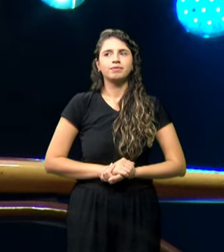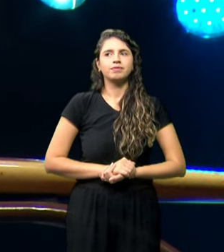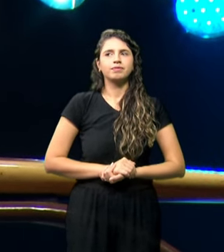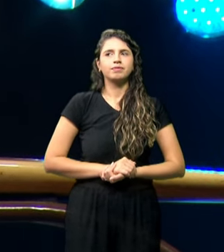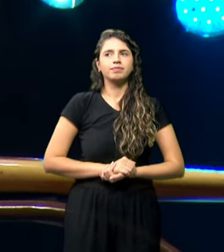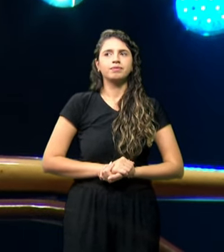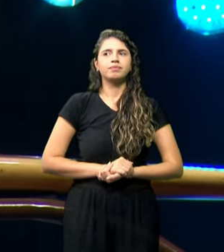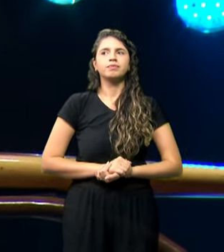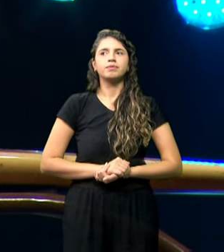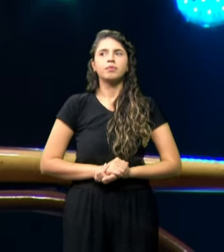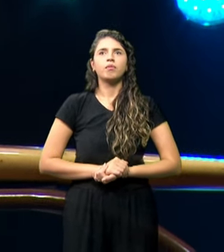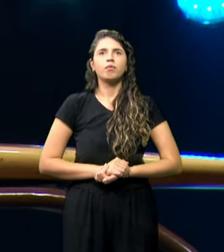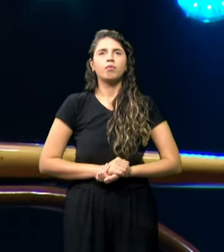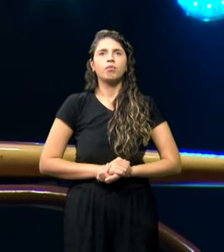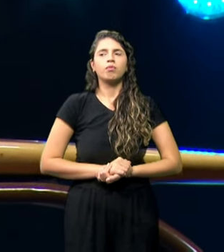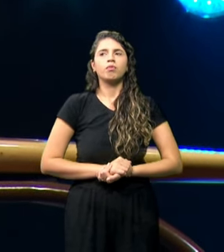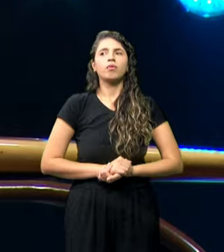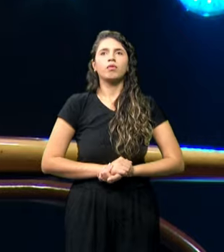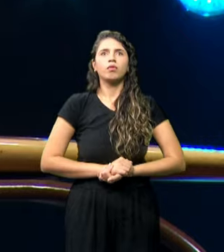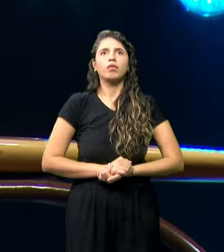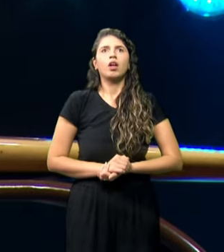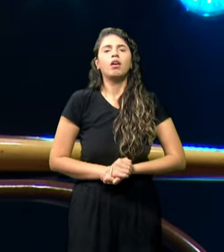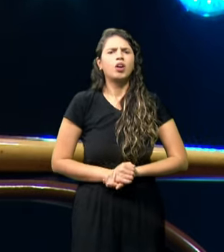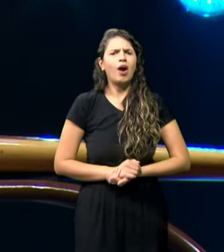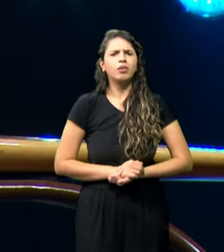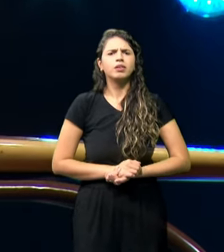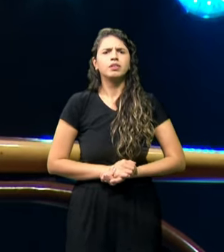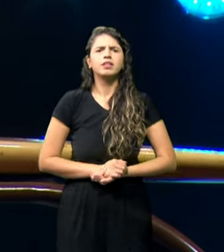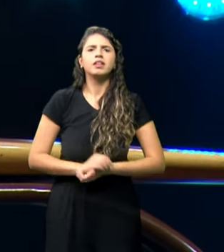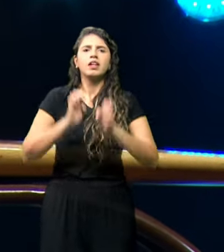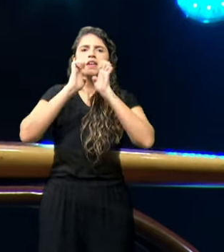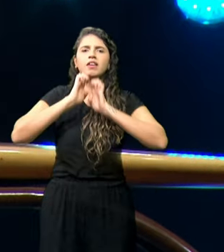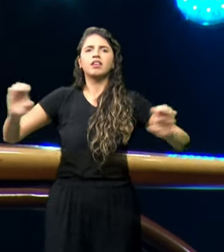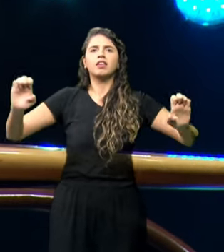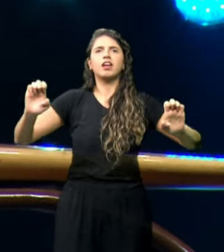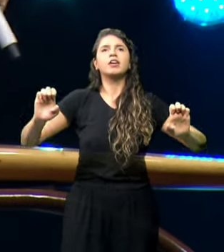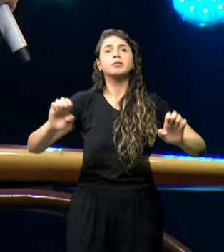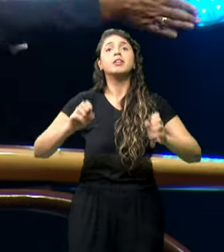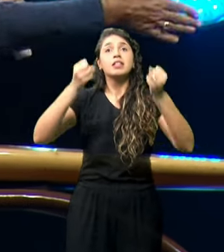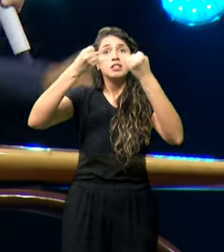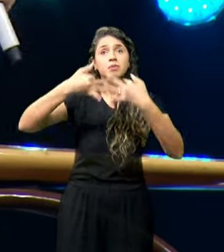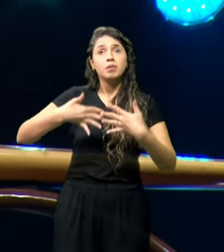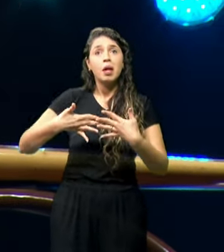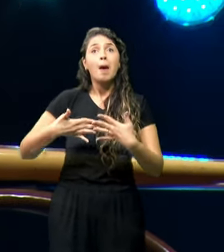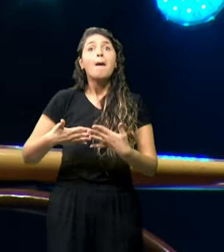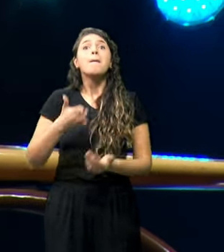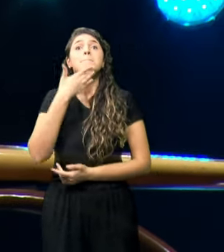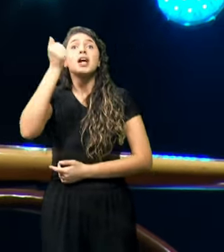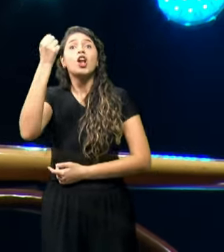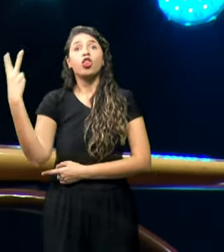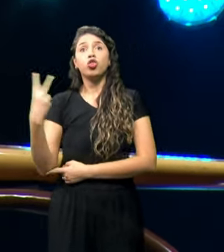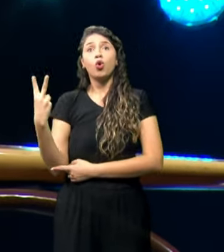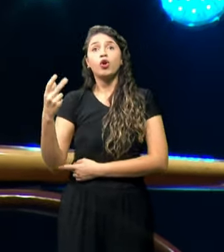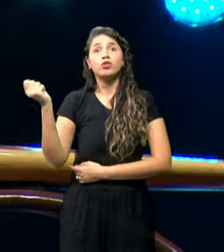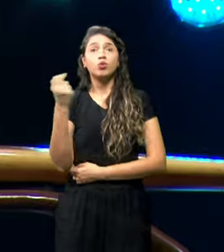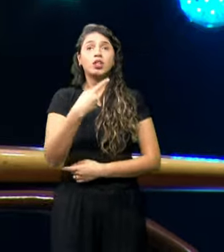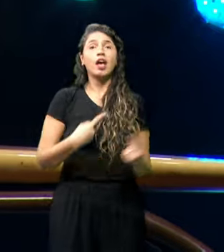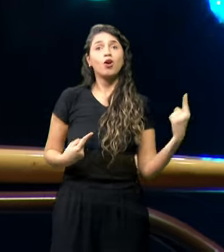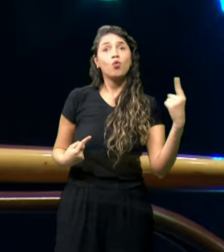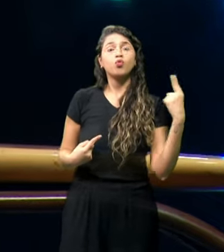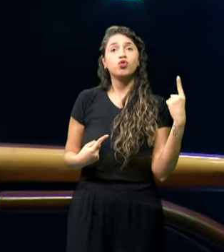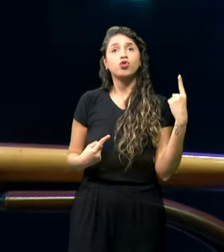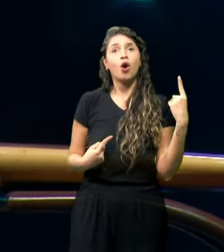Eclesiastes capítulo 4, versículo 9 e 10 diz, é melhor serem dois do que um, porque terá melhor paga do seu trabalho, porque se um cair, o